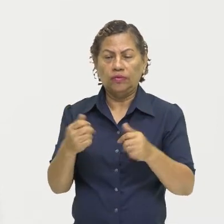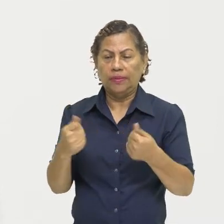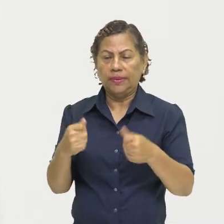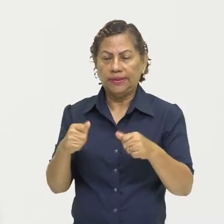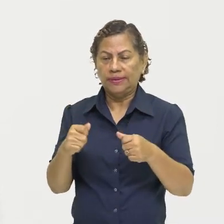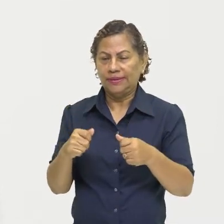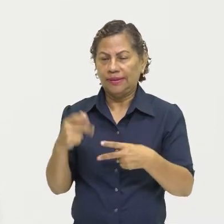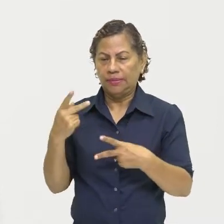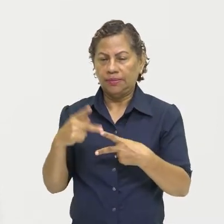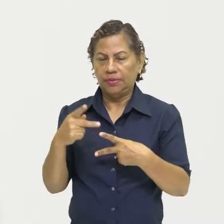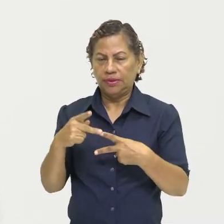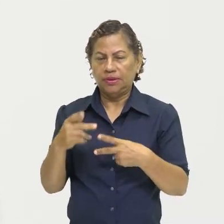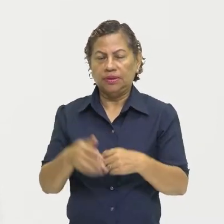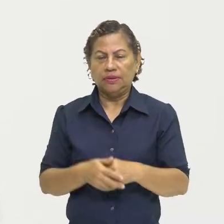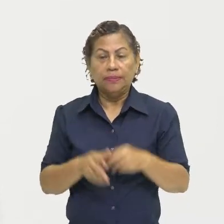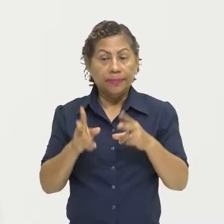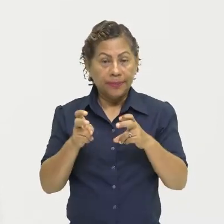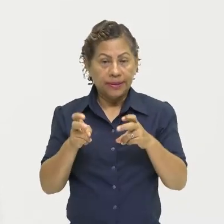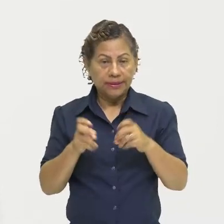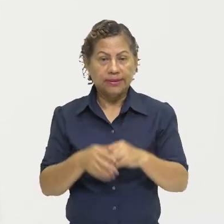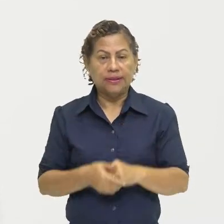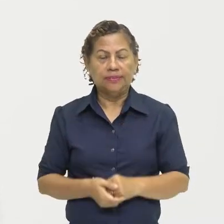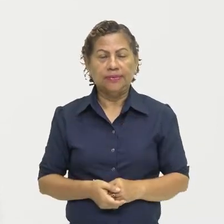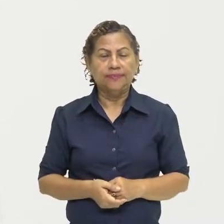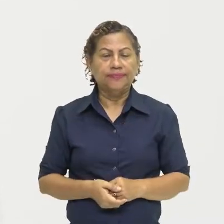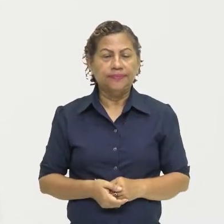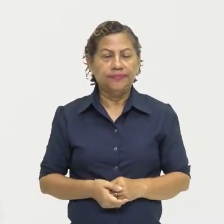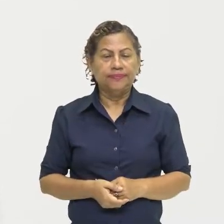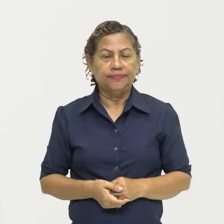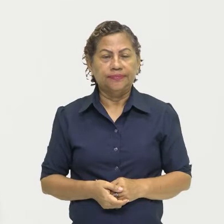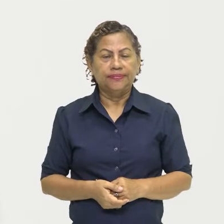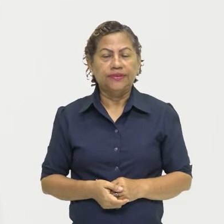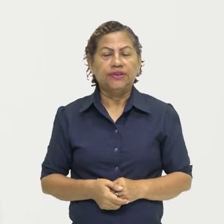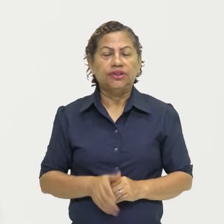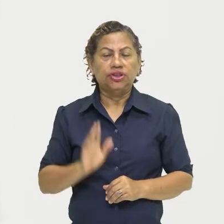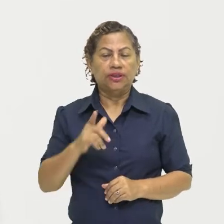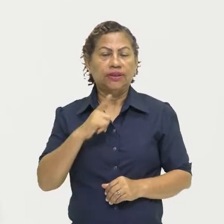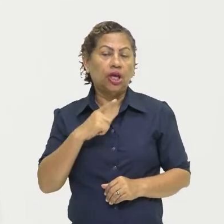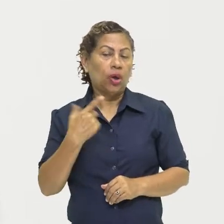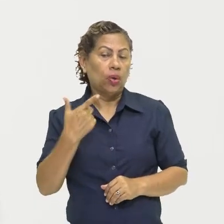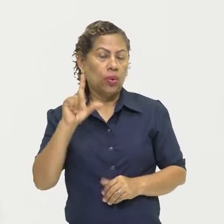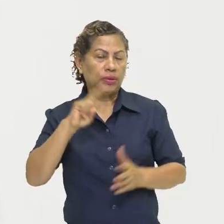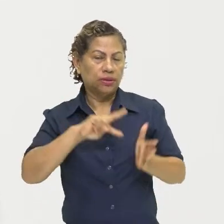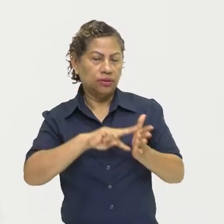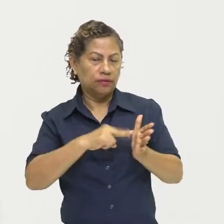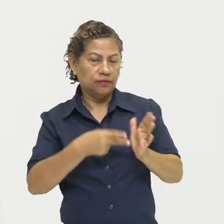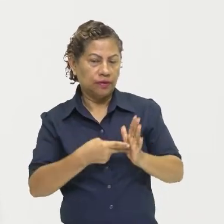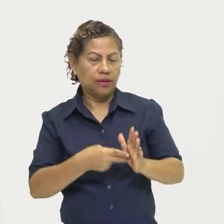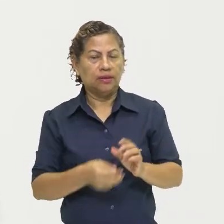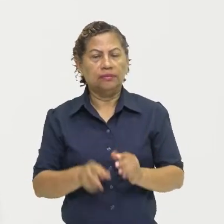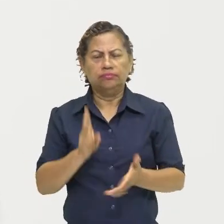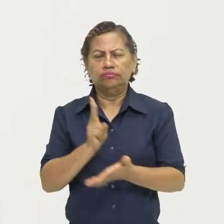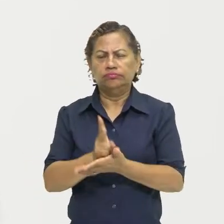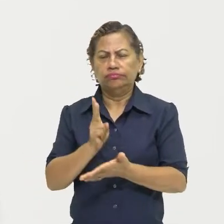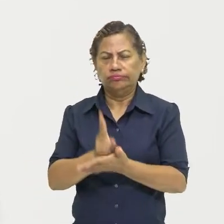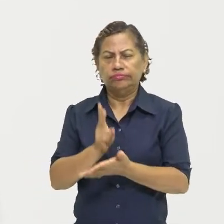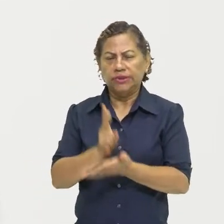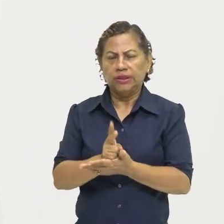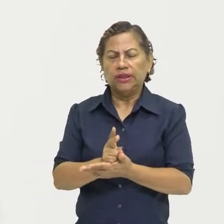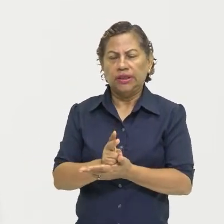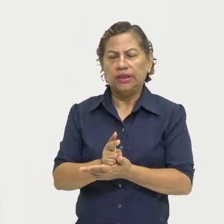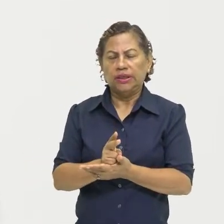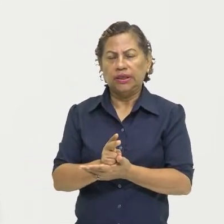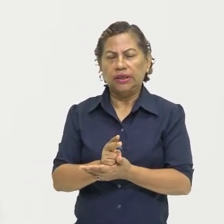preposição. Então, percebam que aqui já tem um outro sentido, ó. Sempre assistiu pessoas mais velhas, ou seja, esse